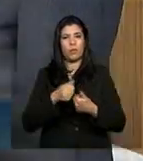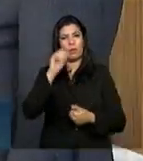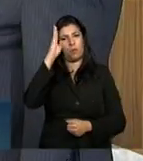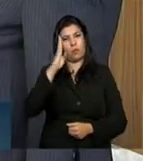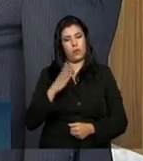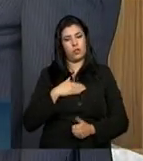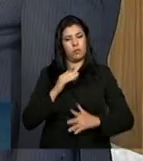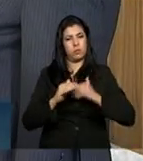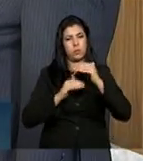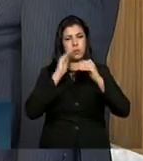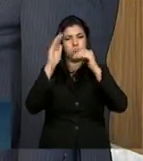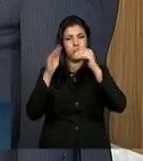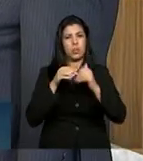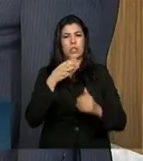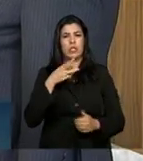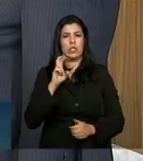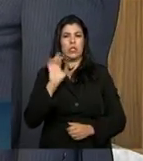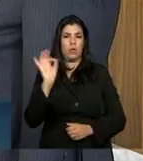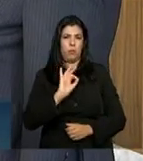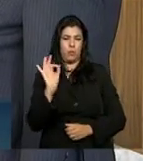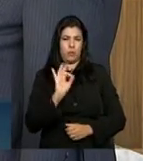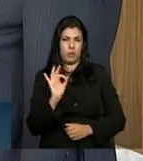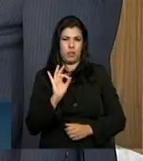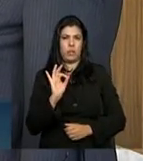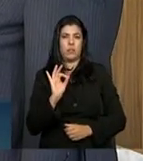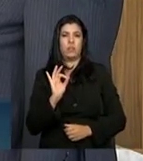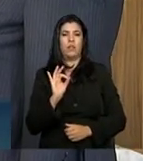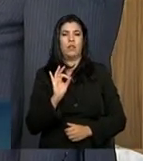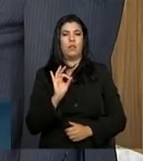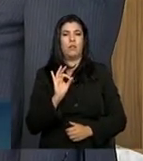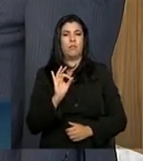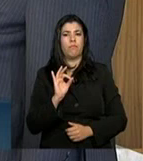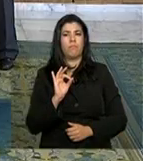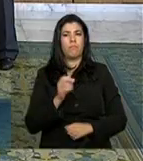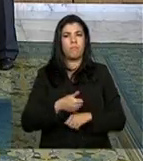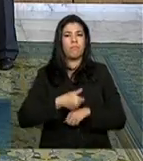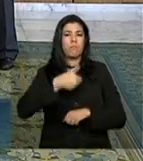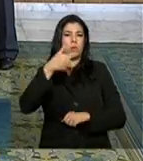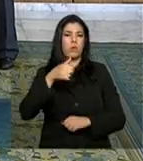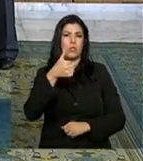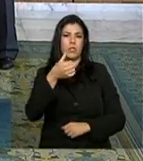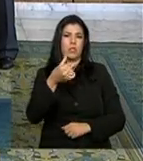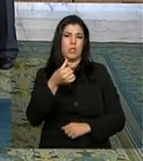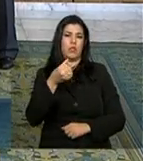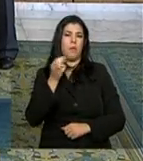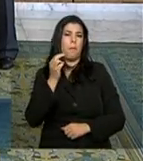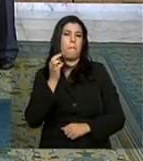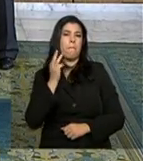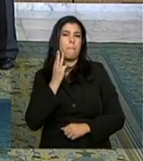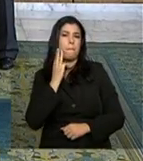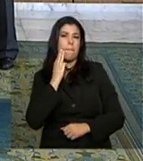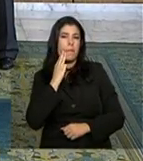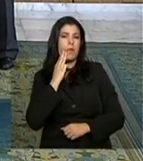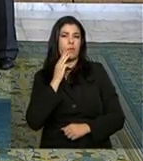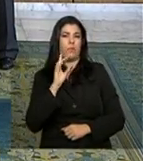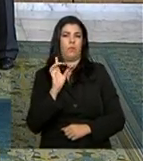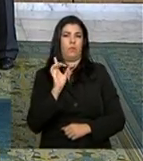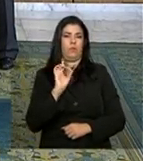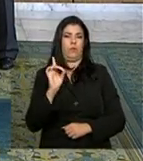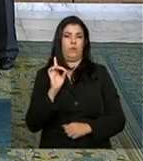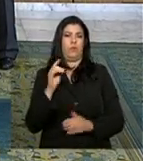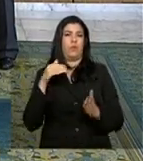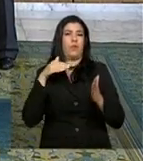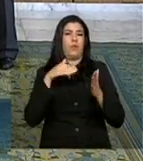cresceu 35%. Passando aí de 16 bilhões de dólares para